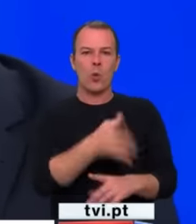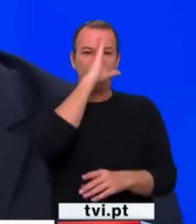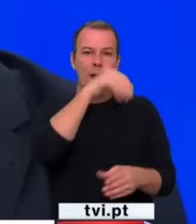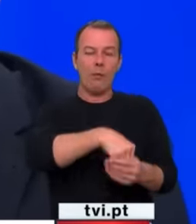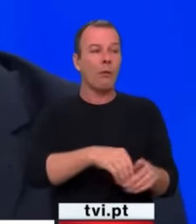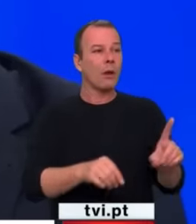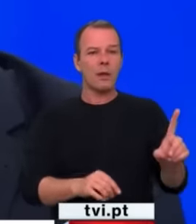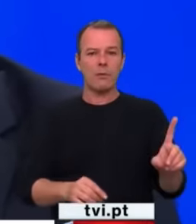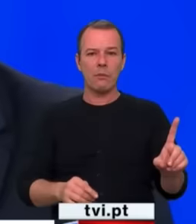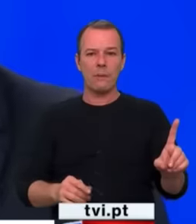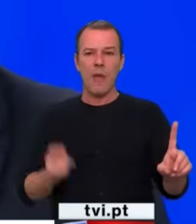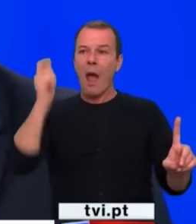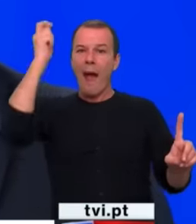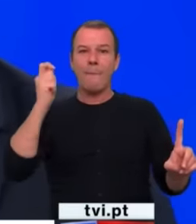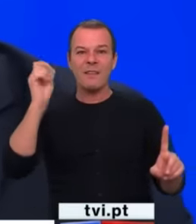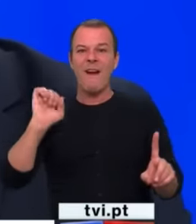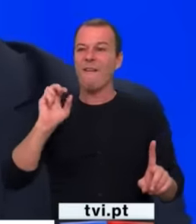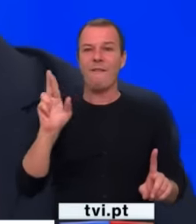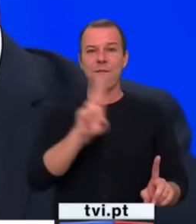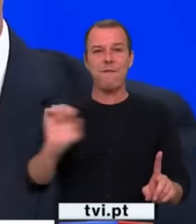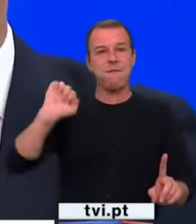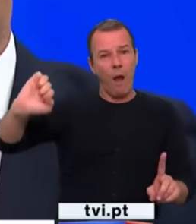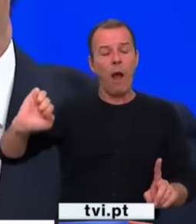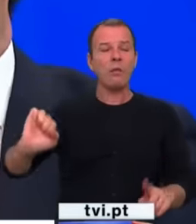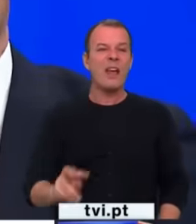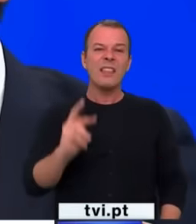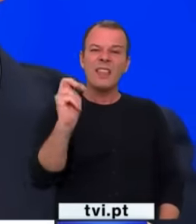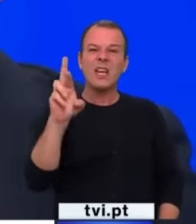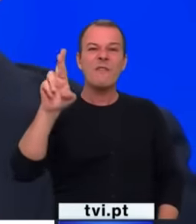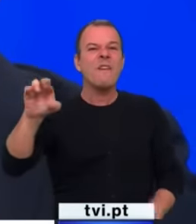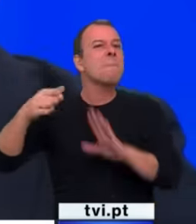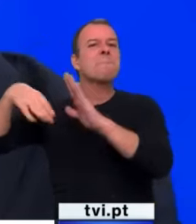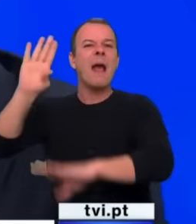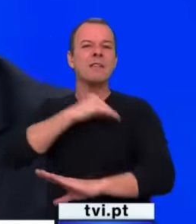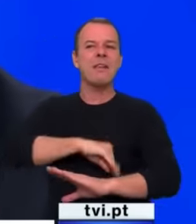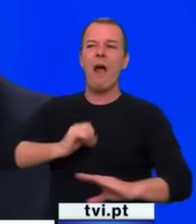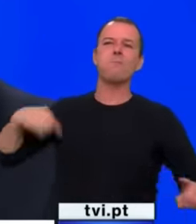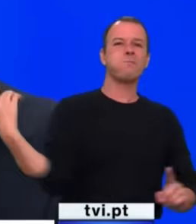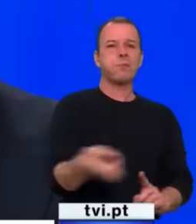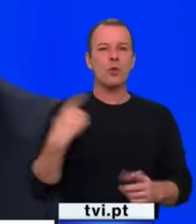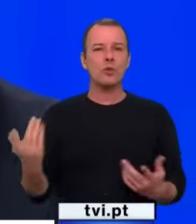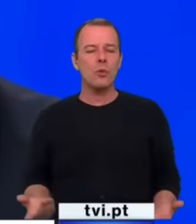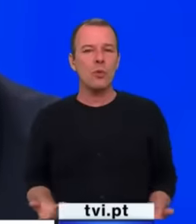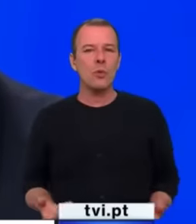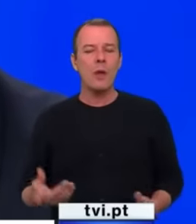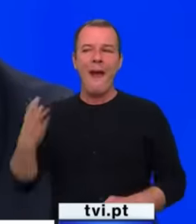que é 3 vezes maior dos nossos salários todos. Portanto, se o Pedro Nuno Santos está confortável com isto, eu não estou. E portanto,